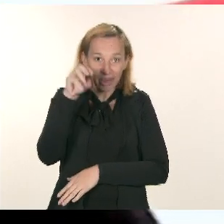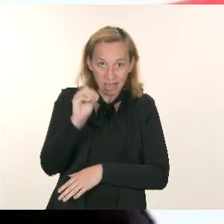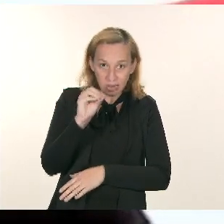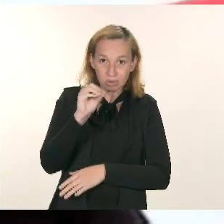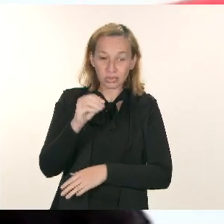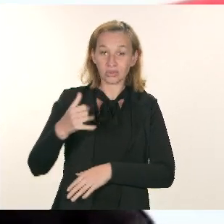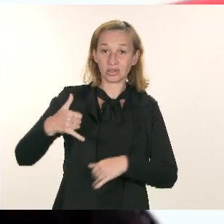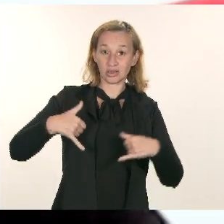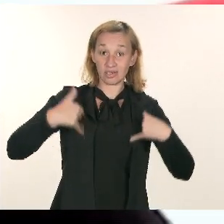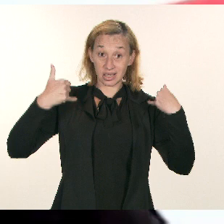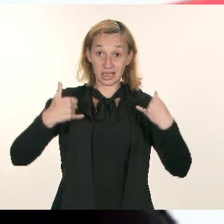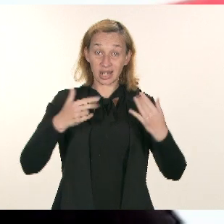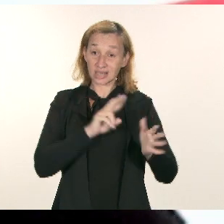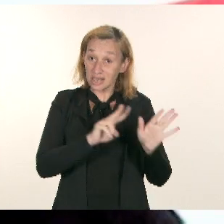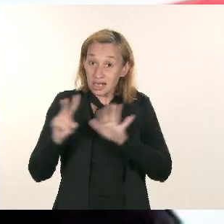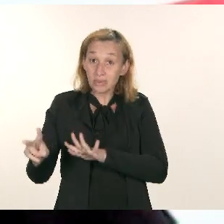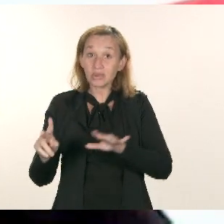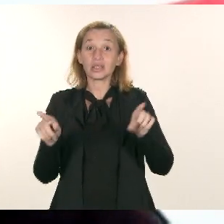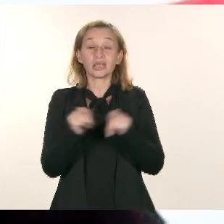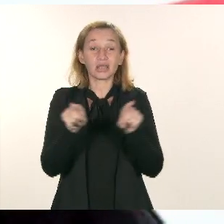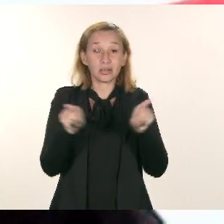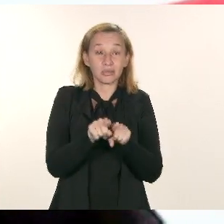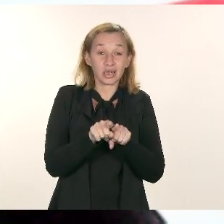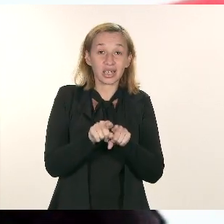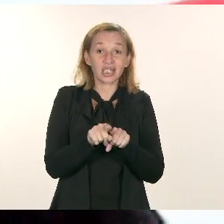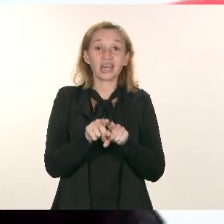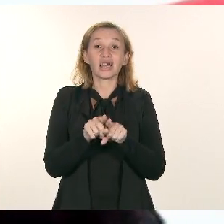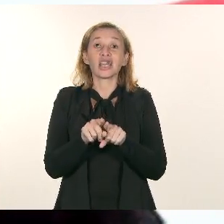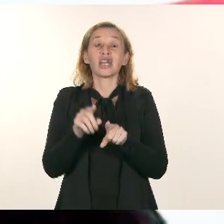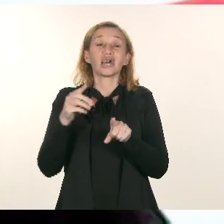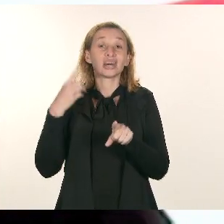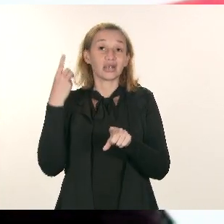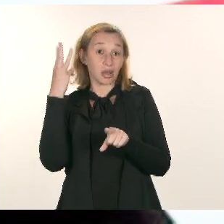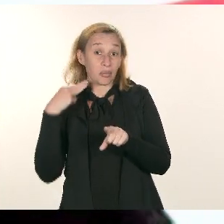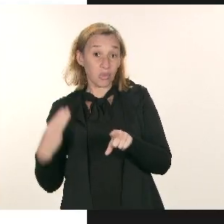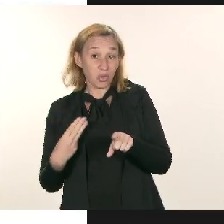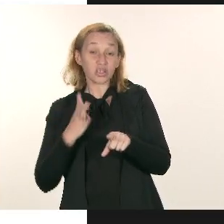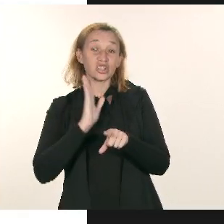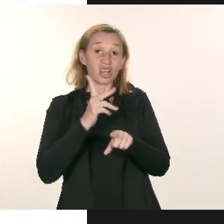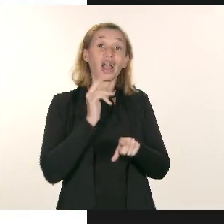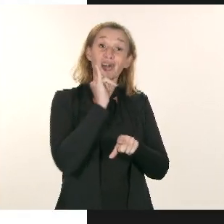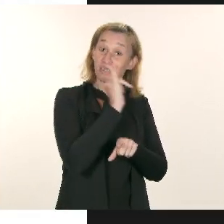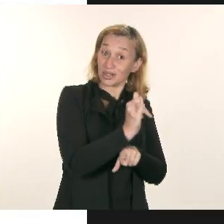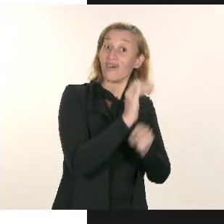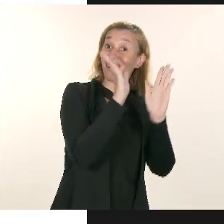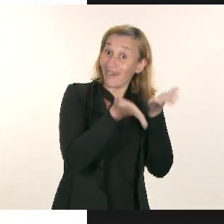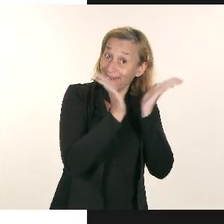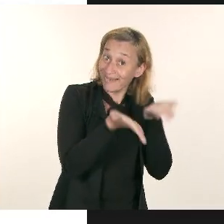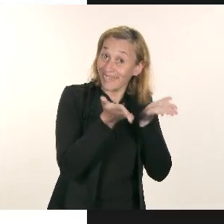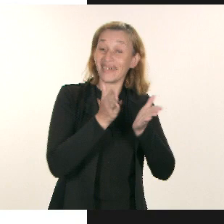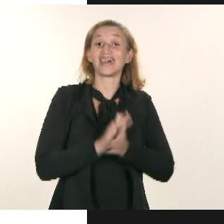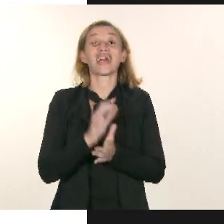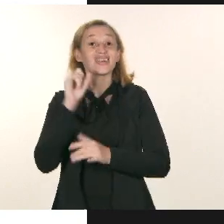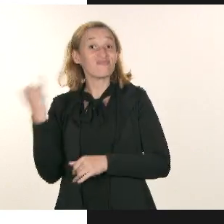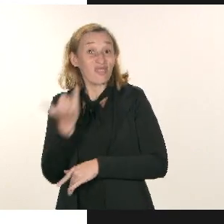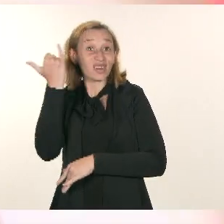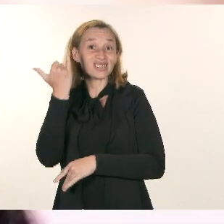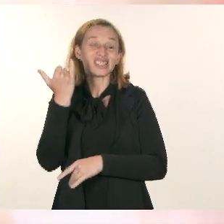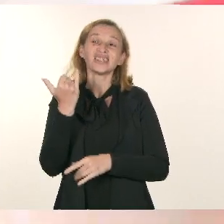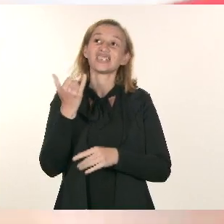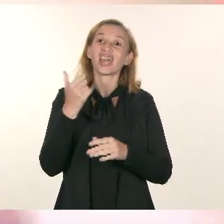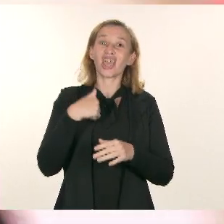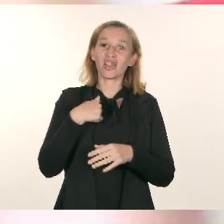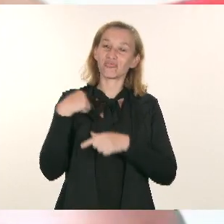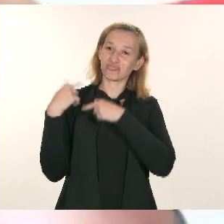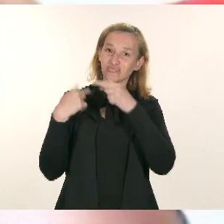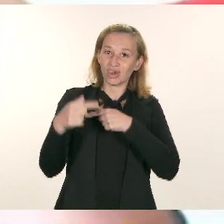fez aniversário essa semana. A deputada Mônica Francisco acabou de nos relembrar. Obrigado, Flávio. Obrigado. Esse período está sendo importante porque eu fui de uma geração